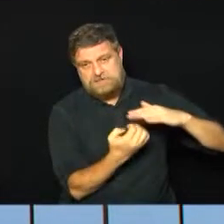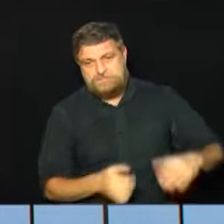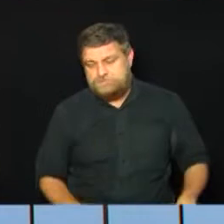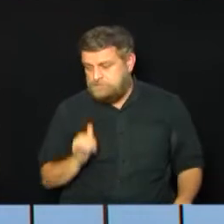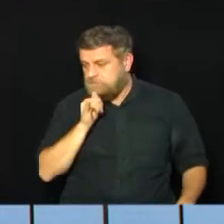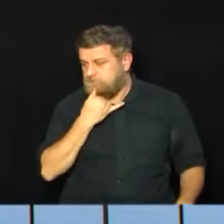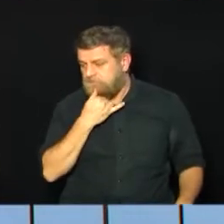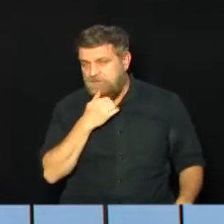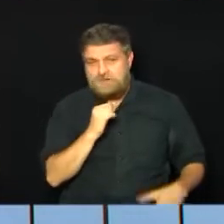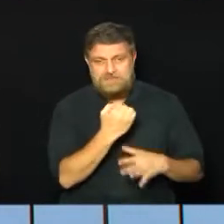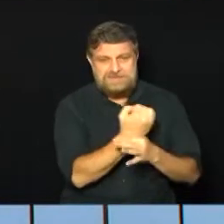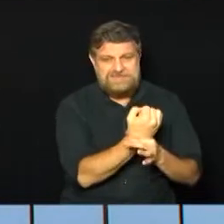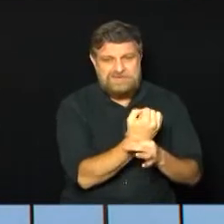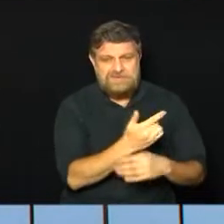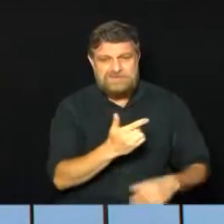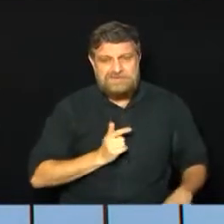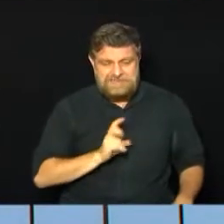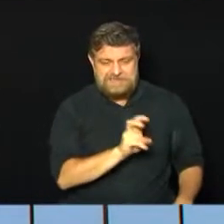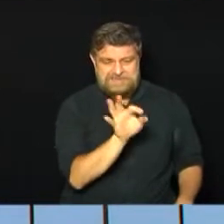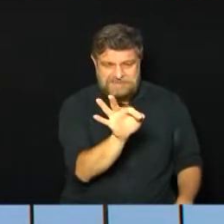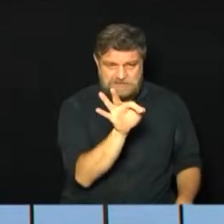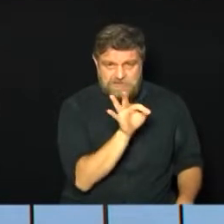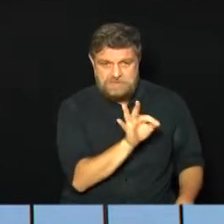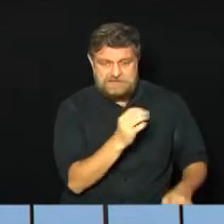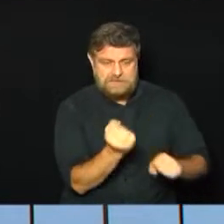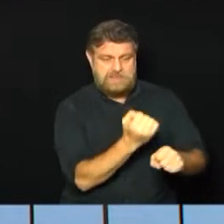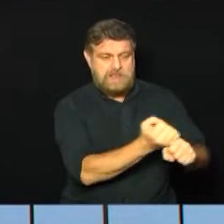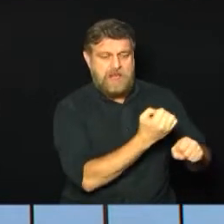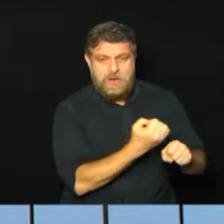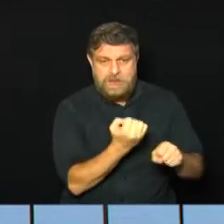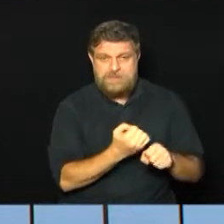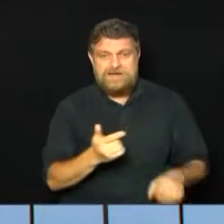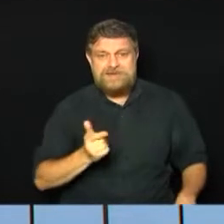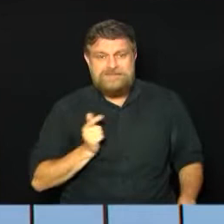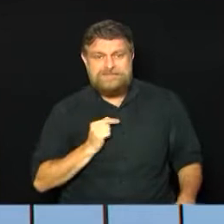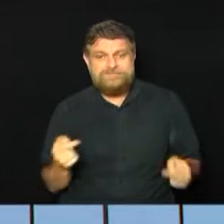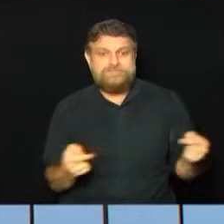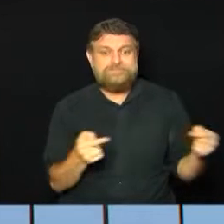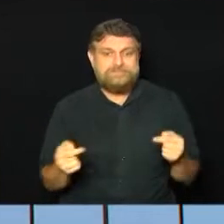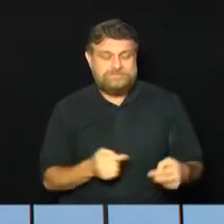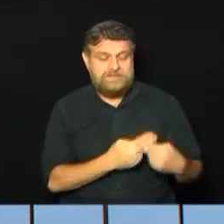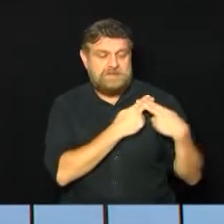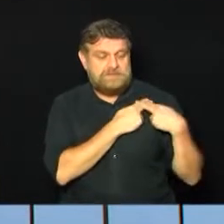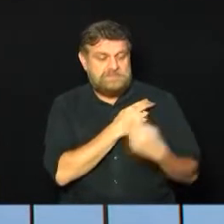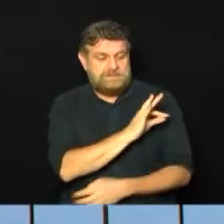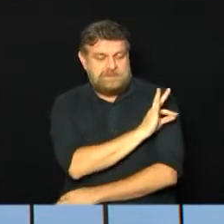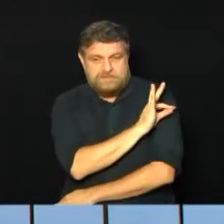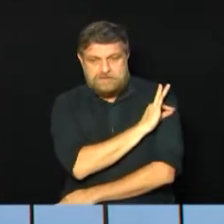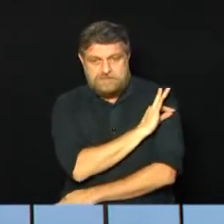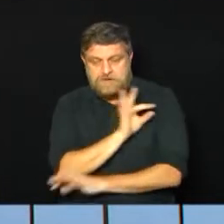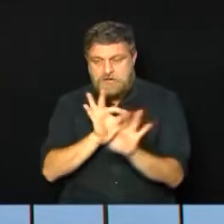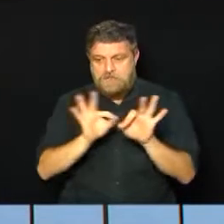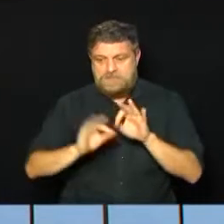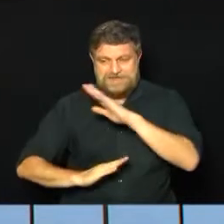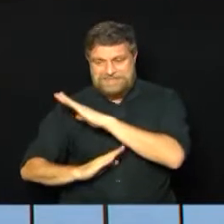desse seguro pode chegar a torno de 5% do custo da obra e aí entra numa competência do executivo. Então, o projeto não avançou aqui na